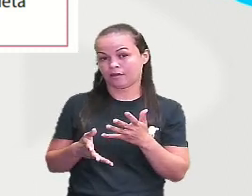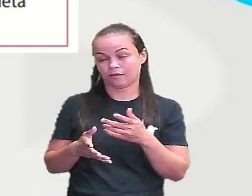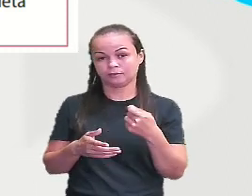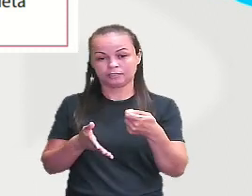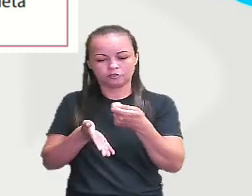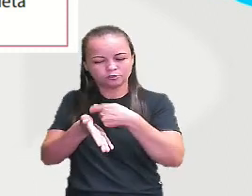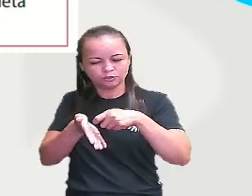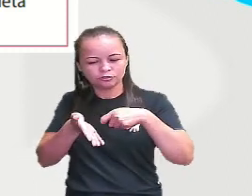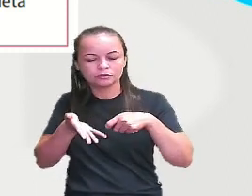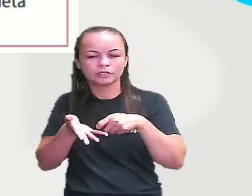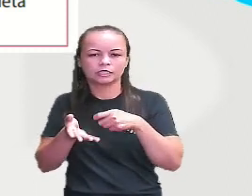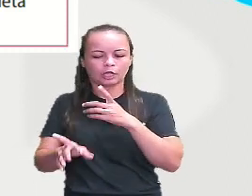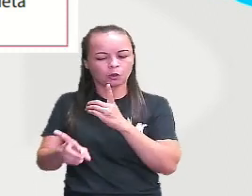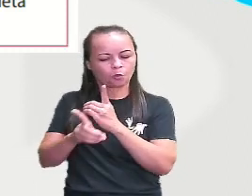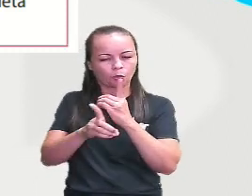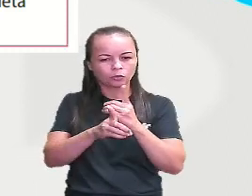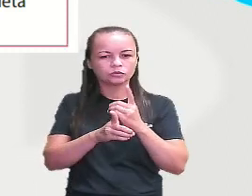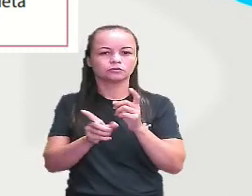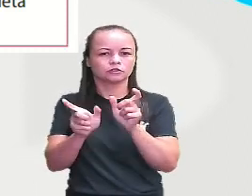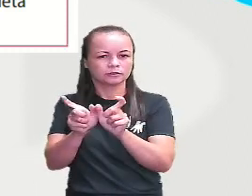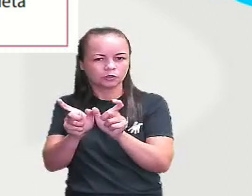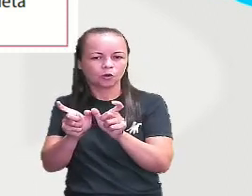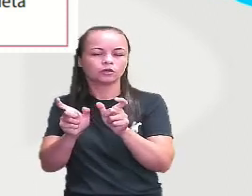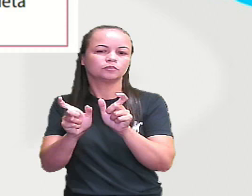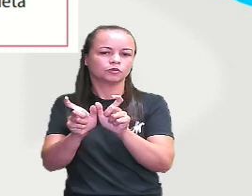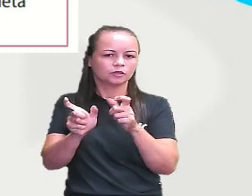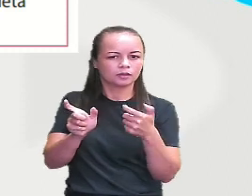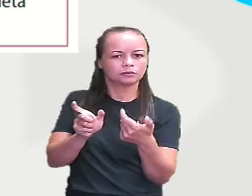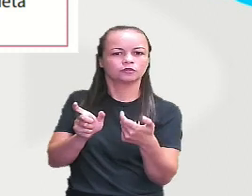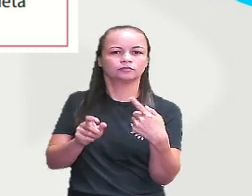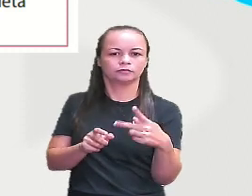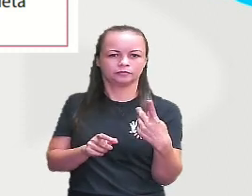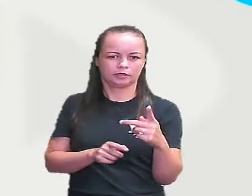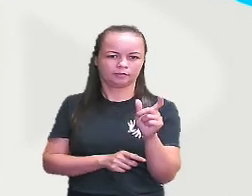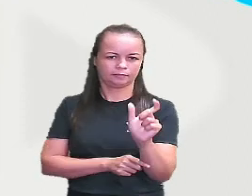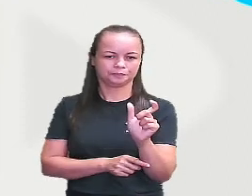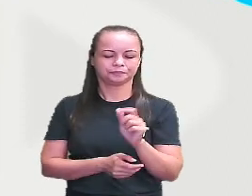escrita, encontrando sinônimos e antônimos dessas palavras.